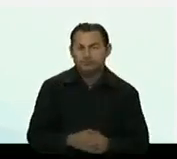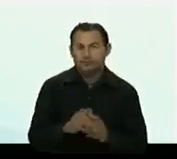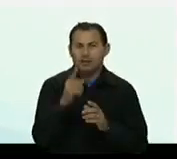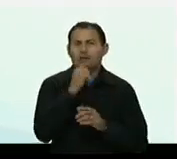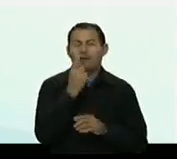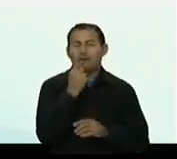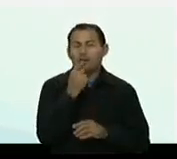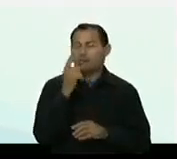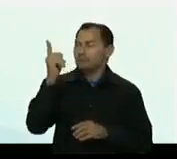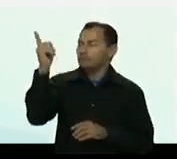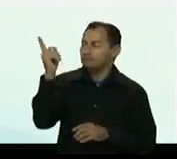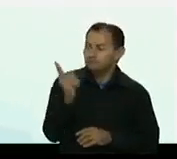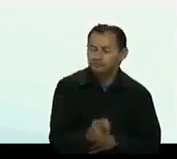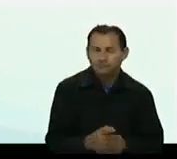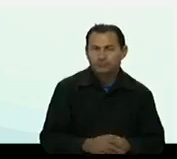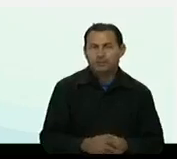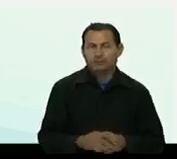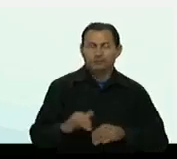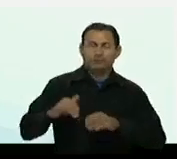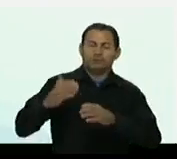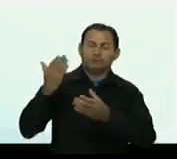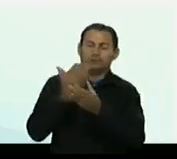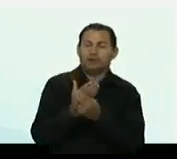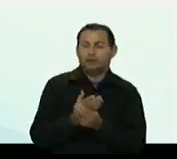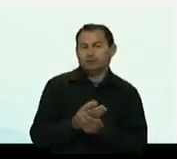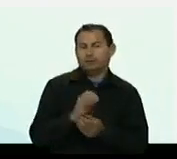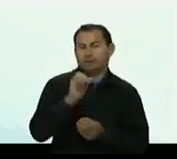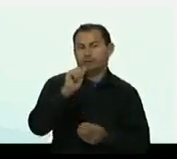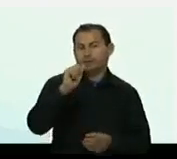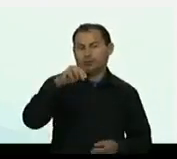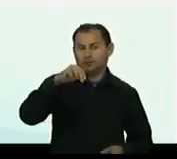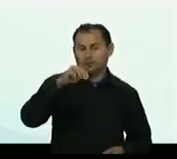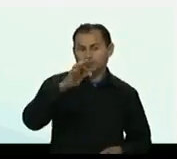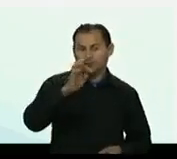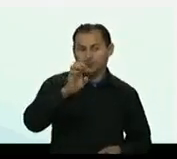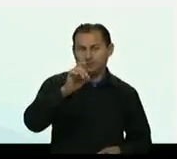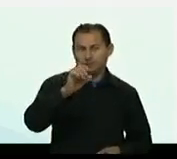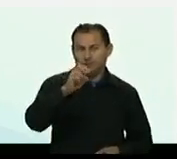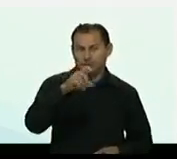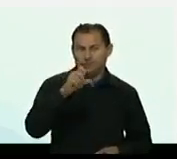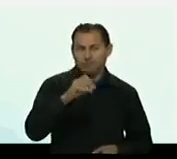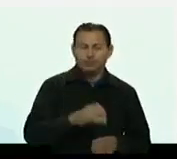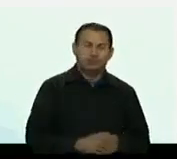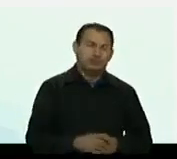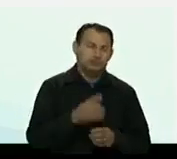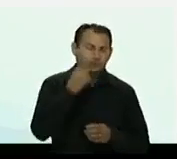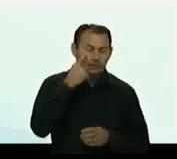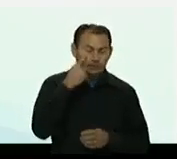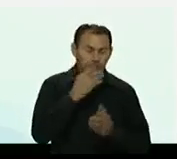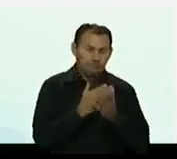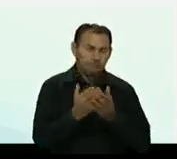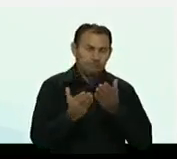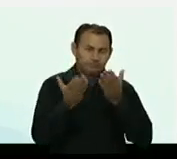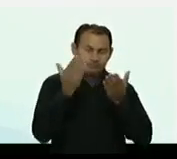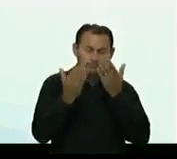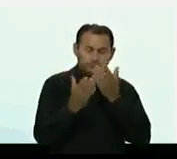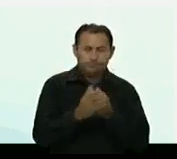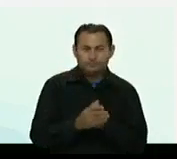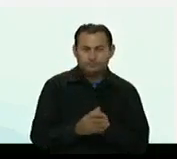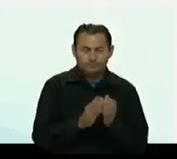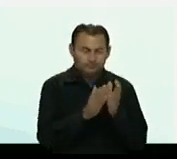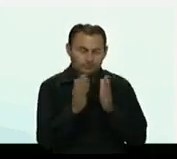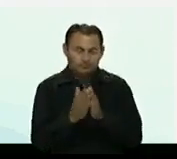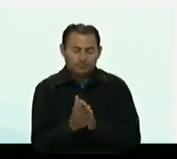vermelha e a anditáxi pela reta azul, nós podemos analisar e verificar a situação. Veja que no ponto aqui, quando